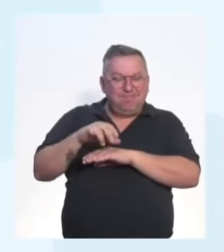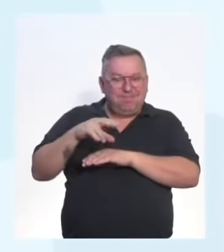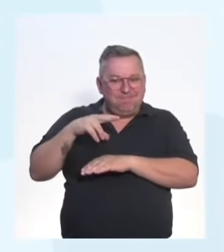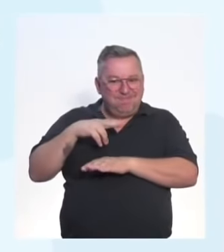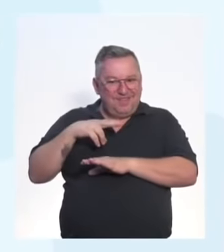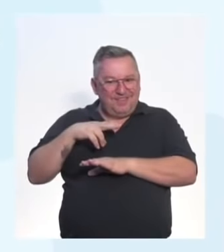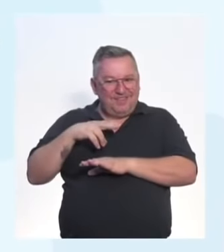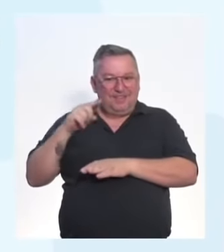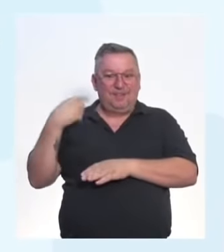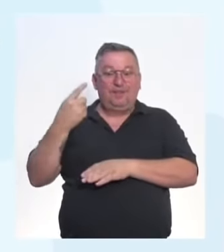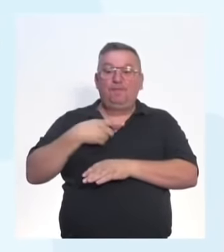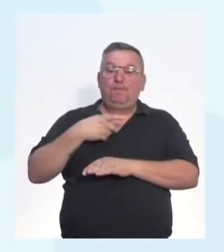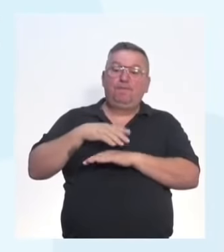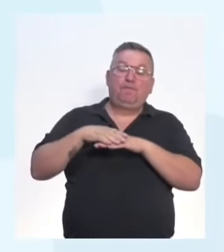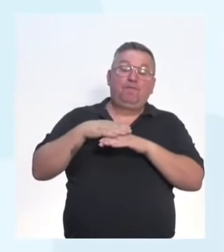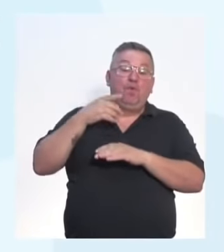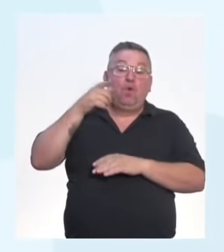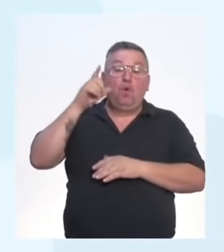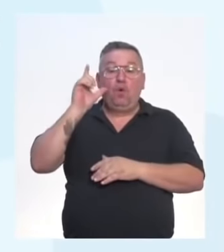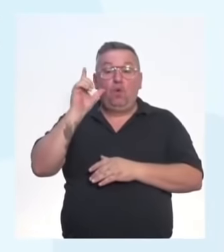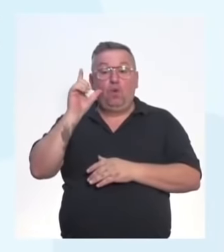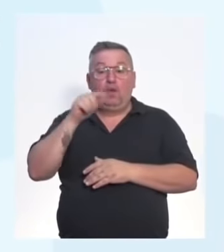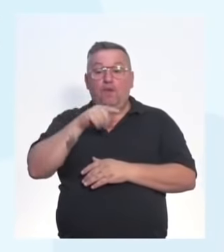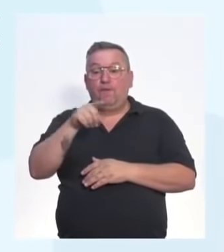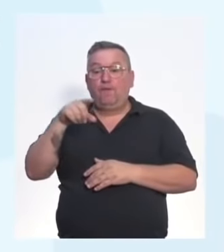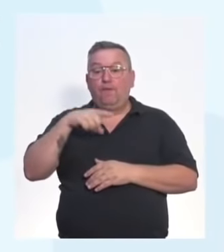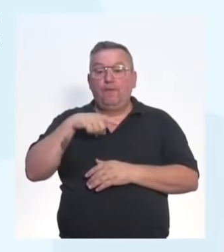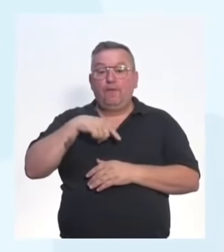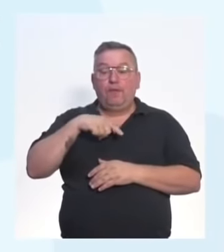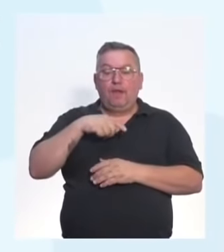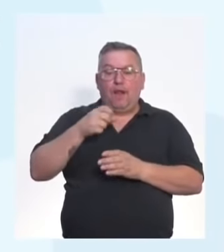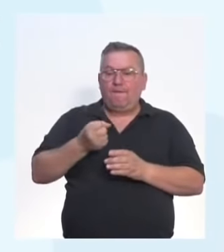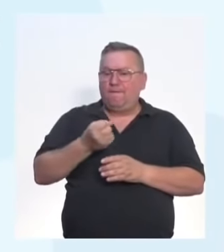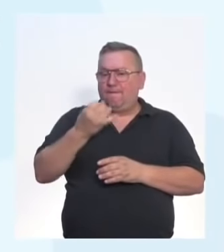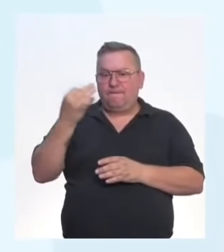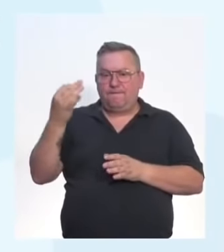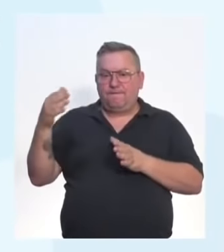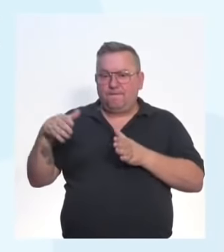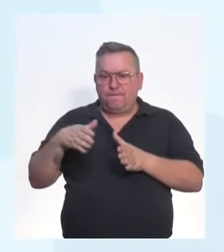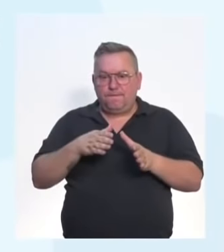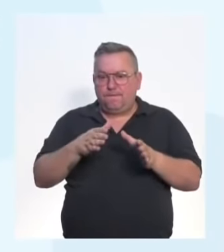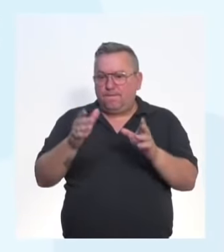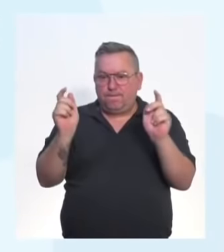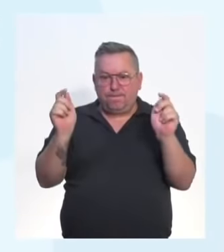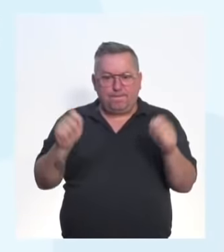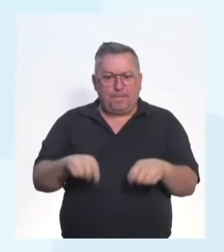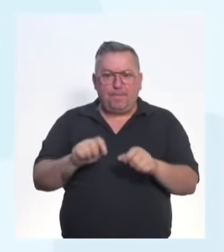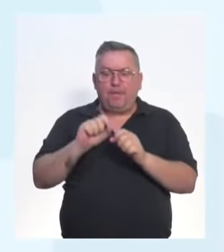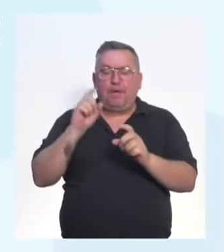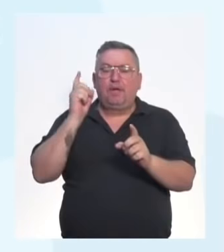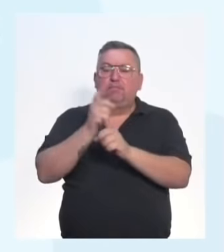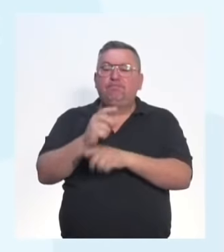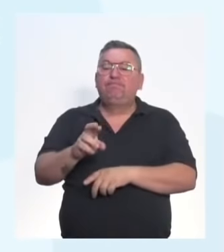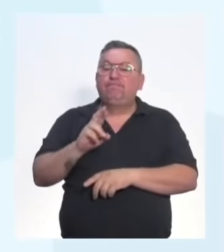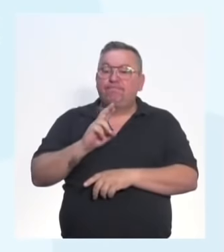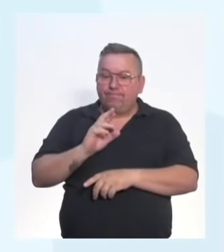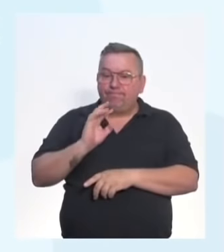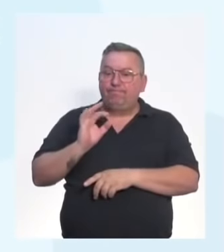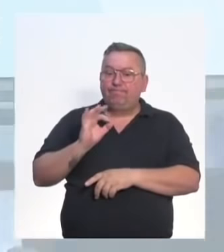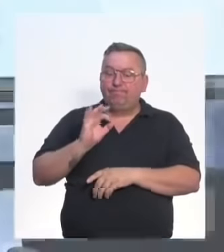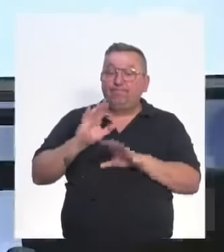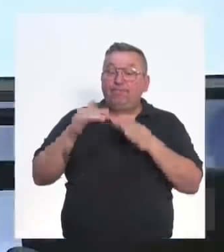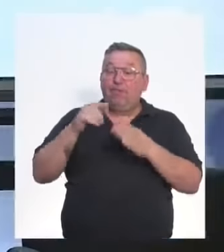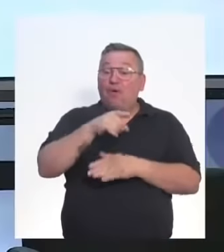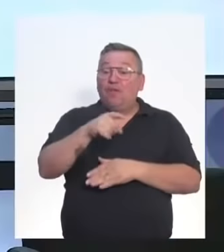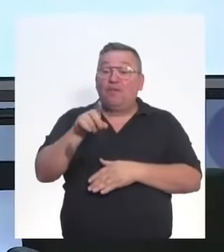gente conversou ontem, né? Você tem N caminhos, algumas possibilidades para encontrar a resposta. Qual que você